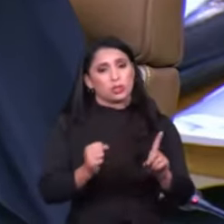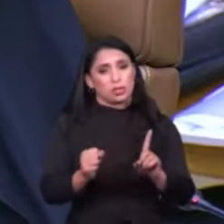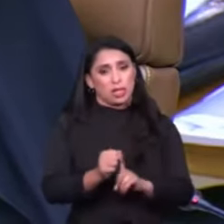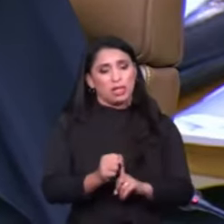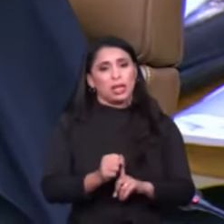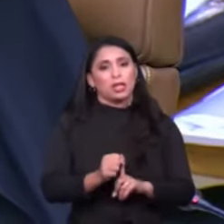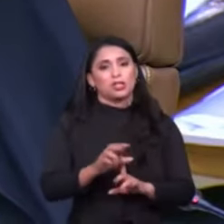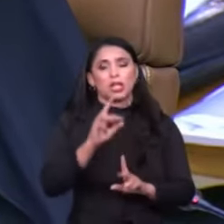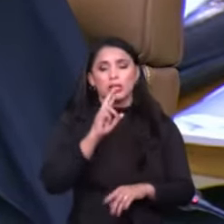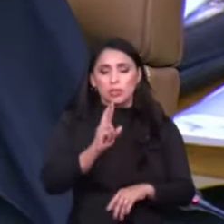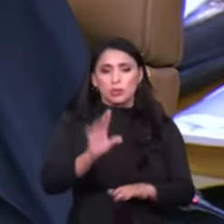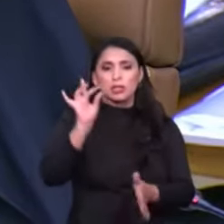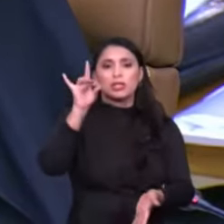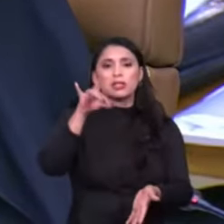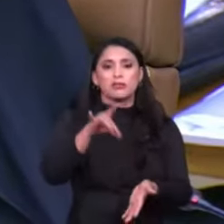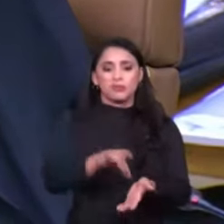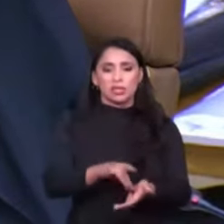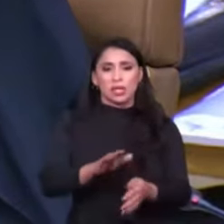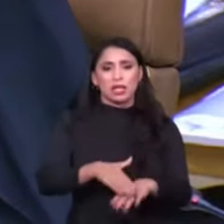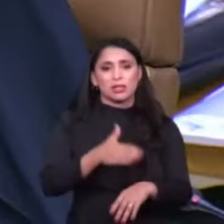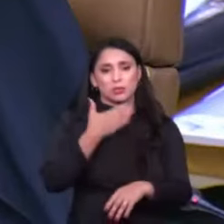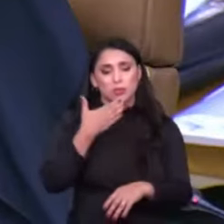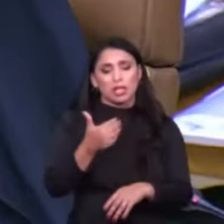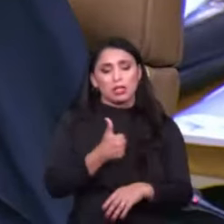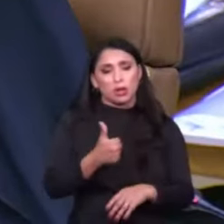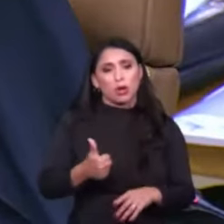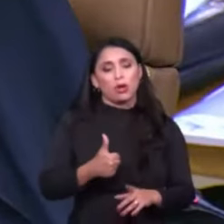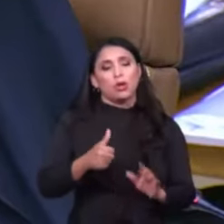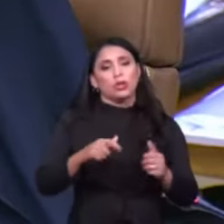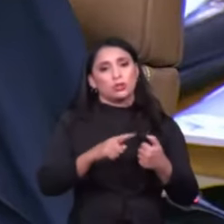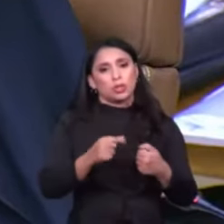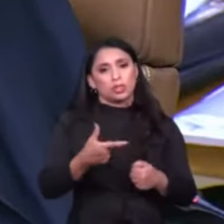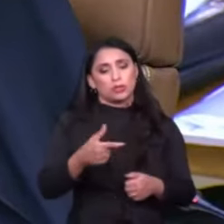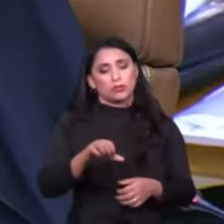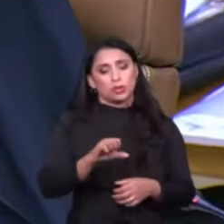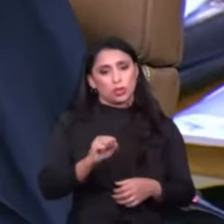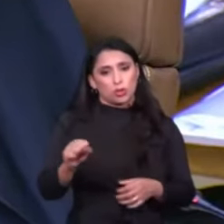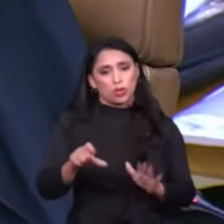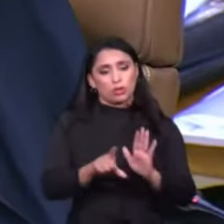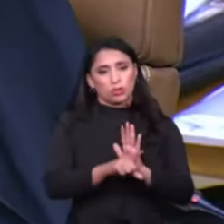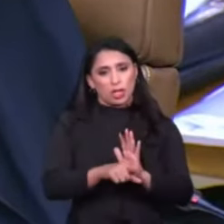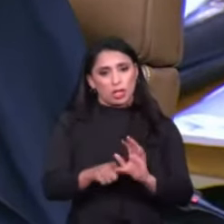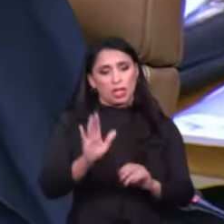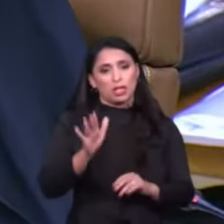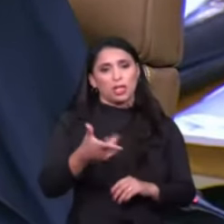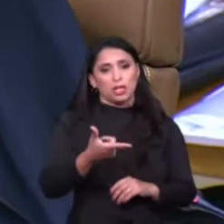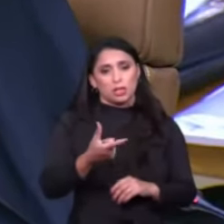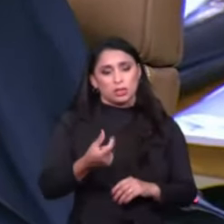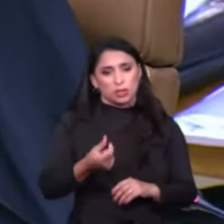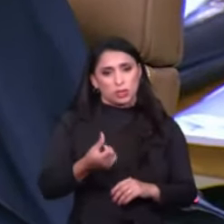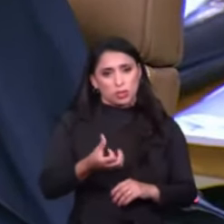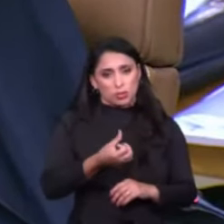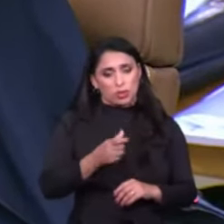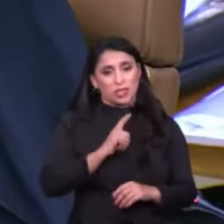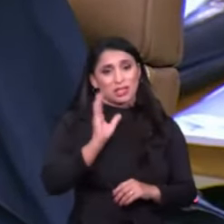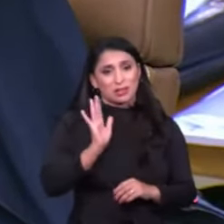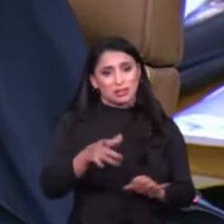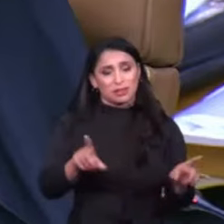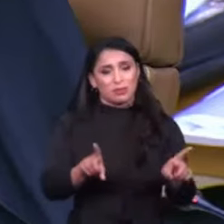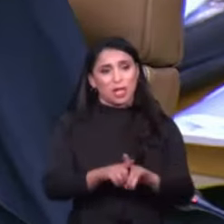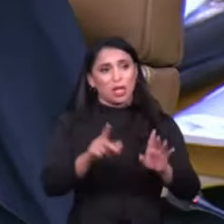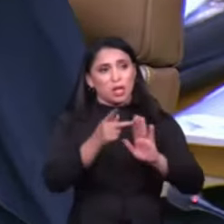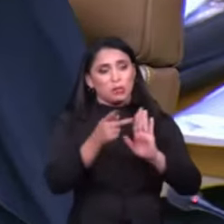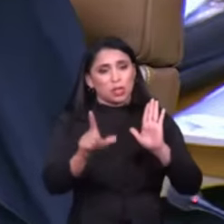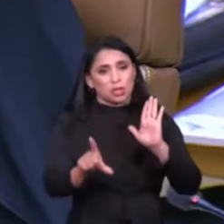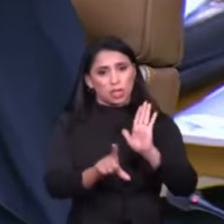eficientes para as condutas tipificadas no artigo 28 da Lei 11.343, havendo, inclusive, projetos de lei